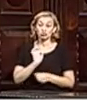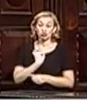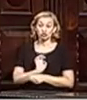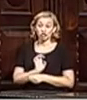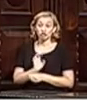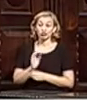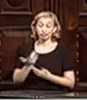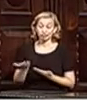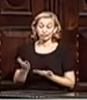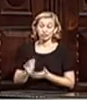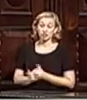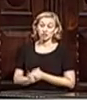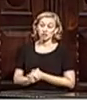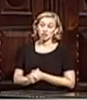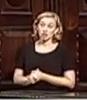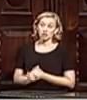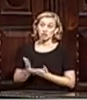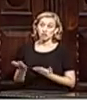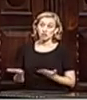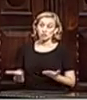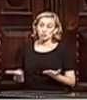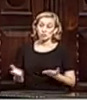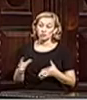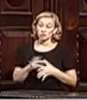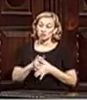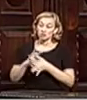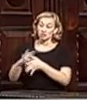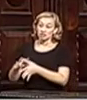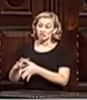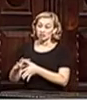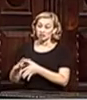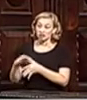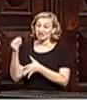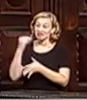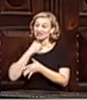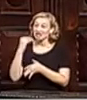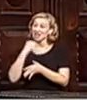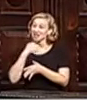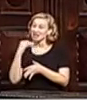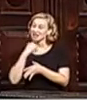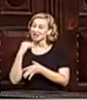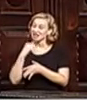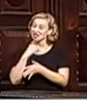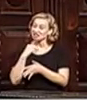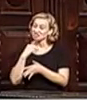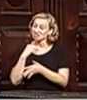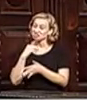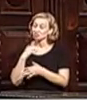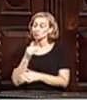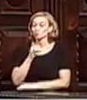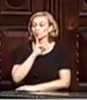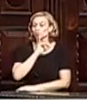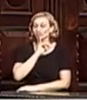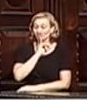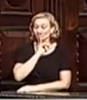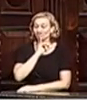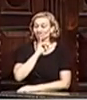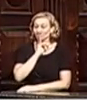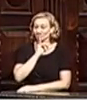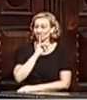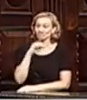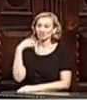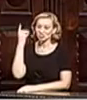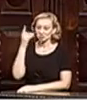disso está na frágil liderança e na falta de autoridade que nós temos hoje, infelizmente, senhoras e senhores deputados,